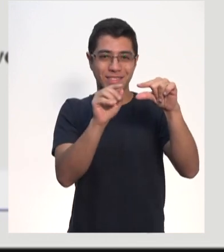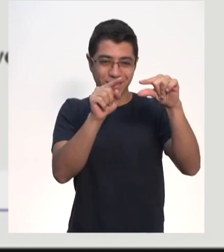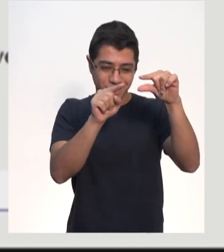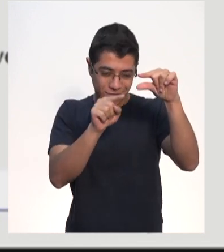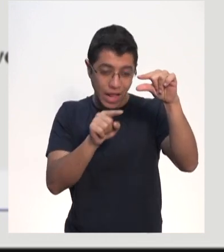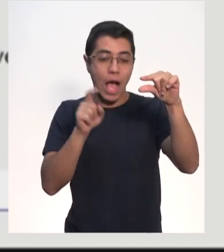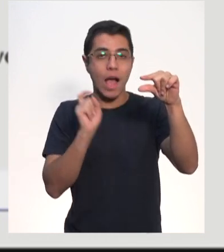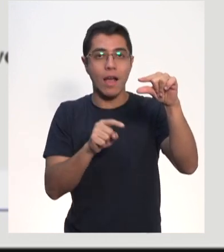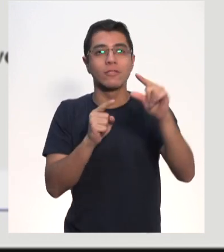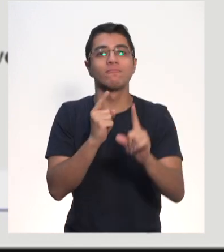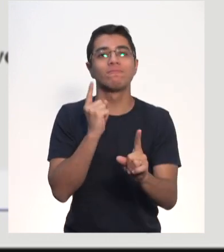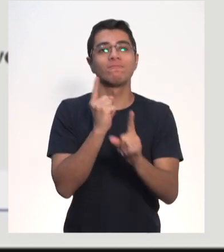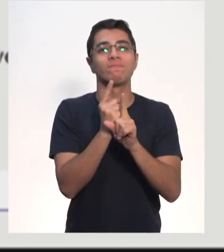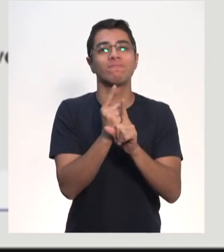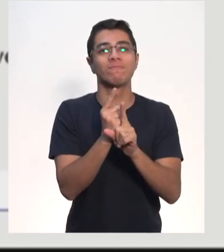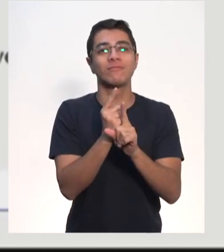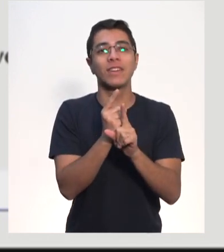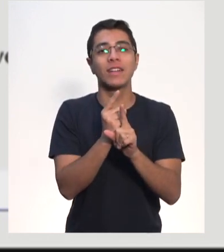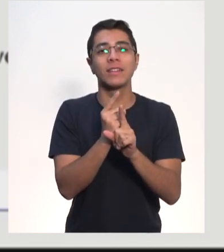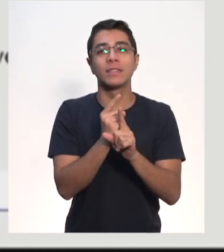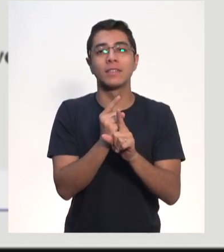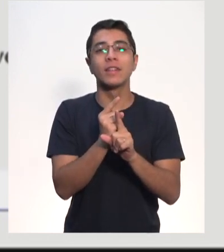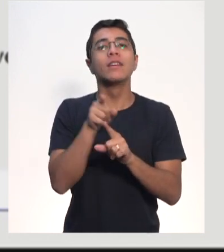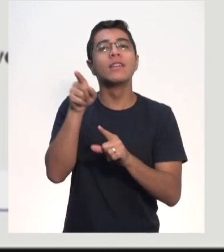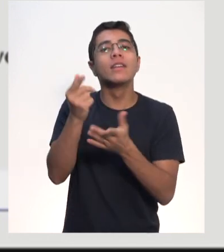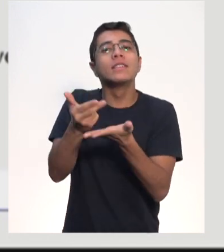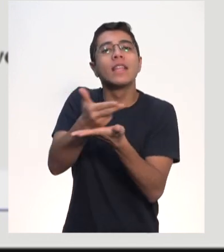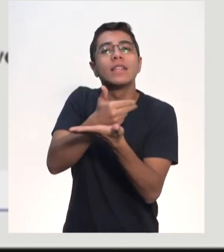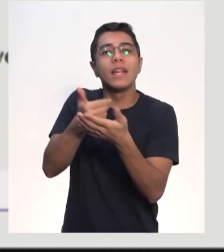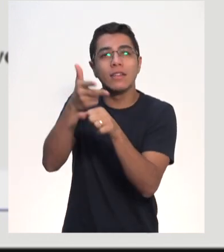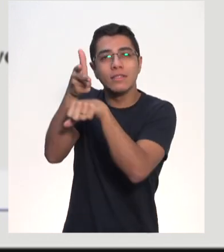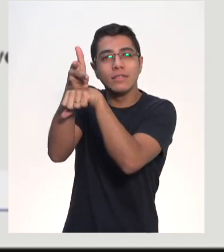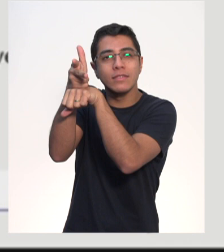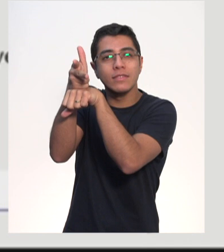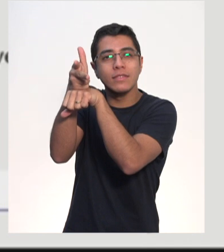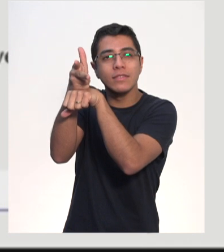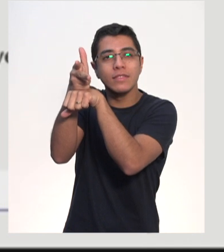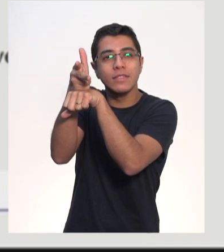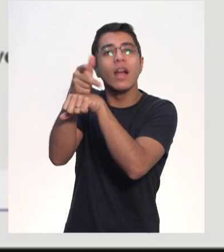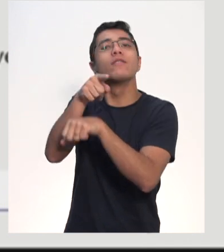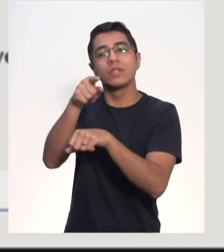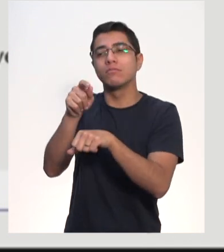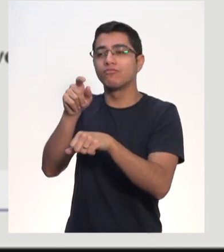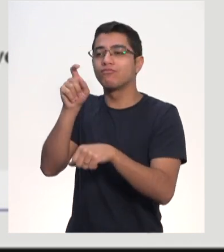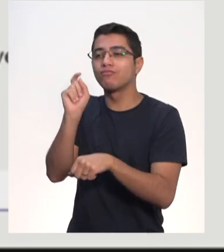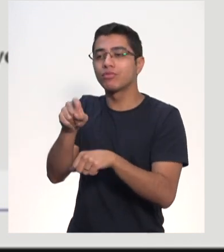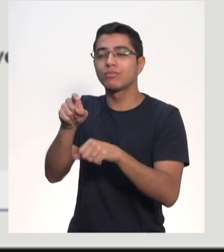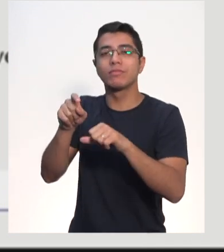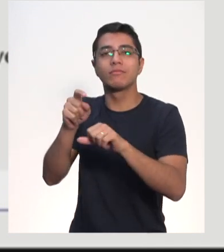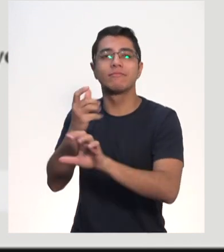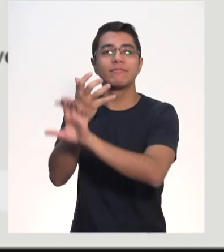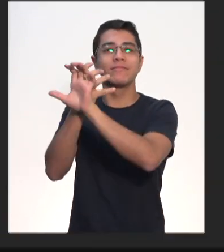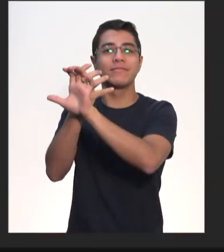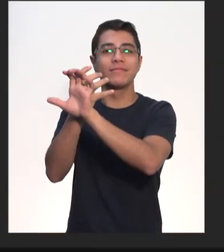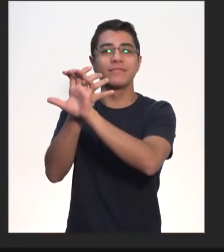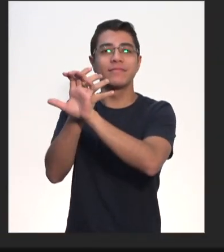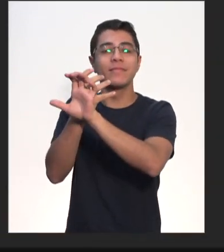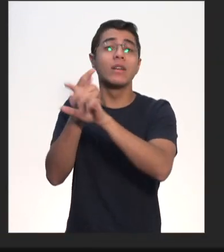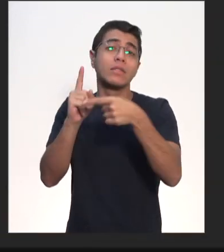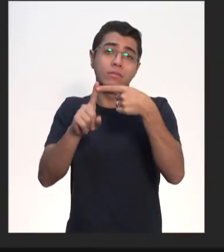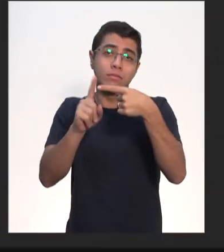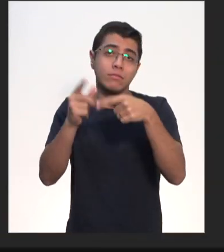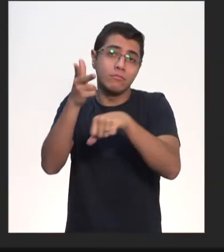e clicar aqui no símbolo de chamada de vídeo. Veja que também você pode fazer uma chamada de voz. É só